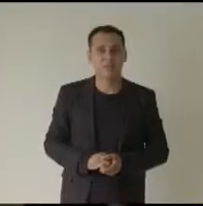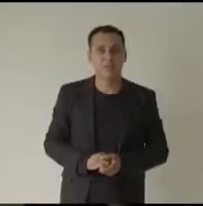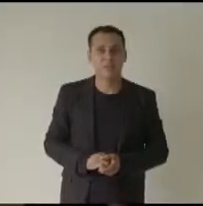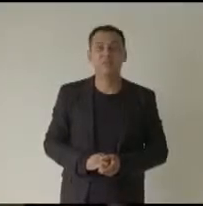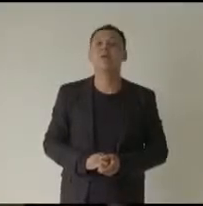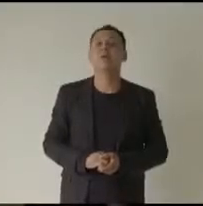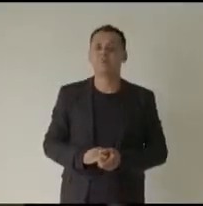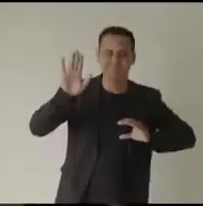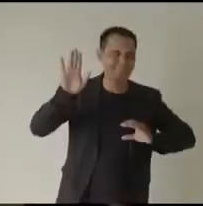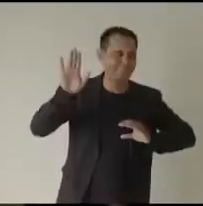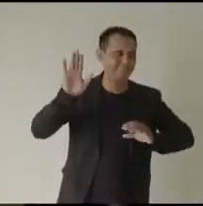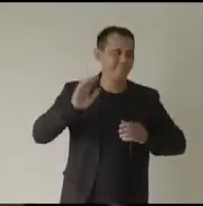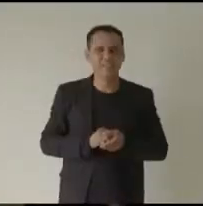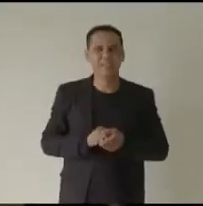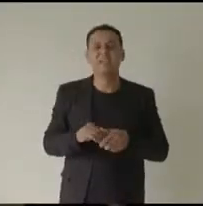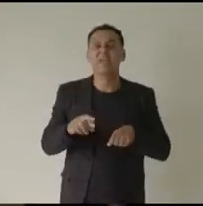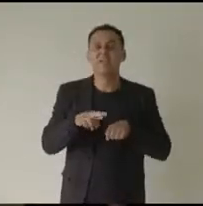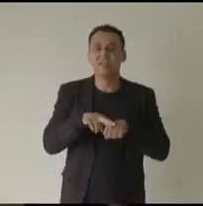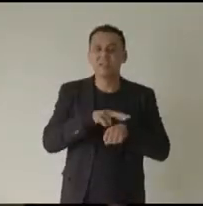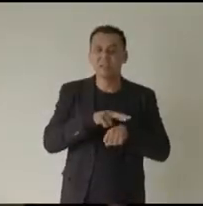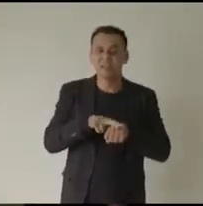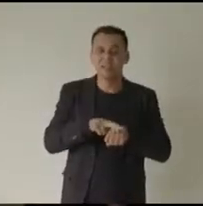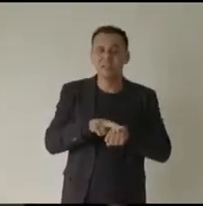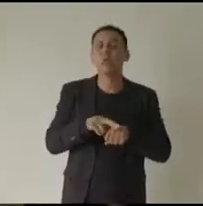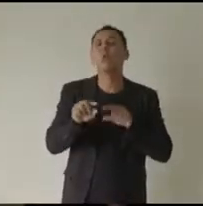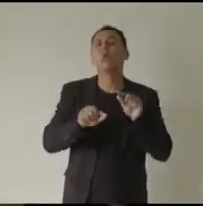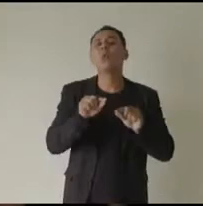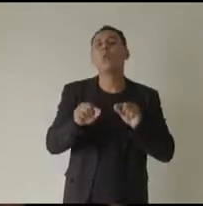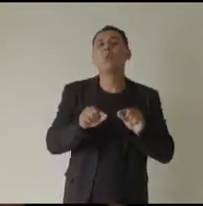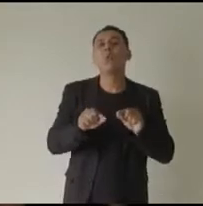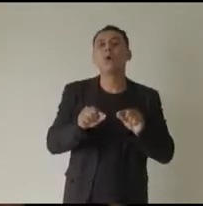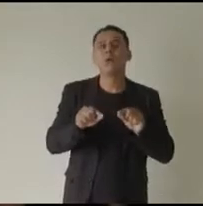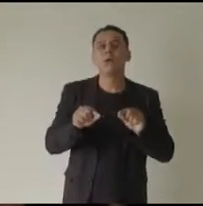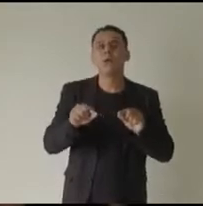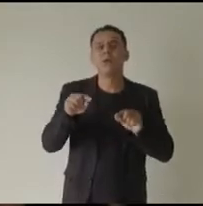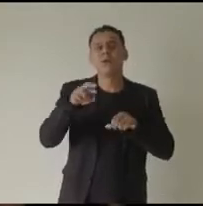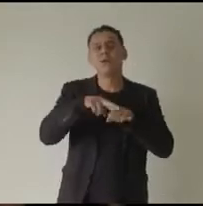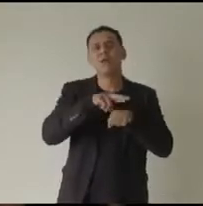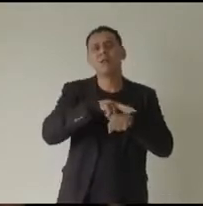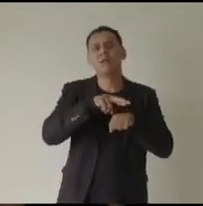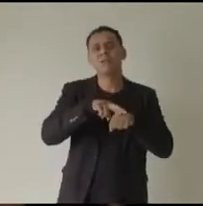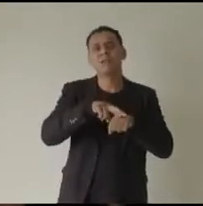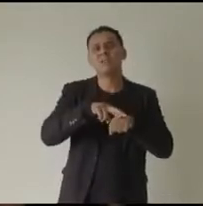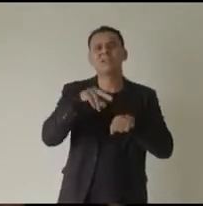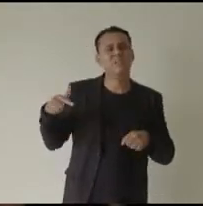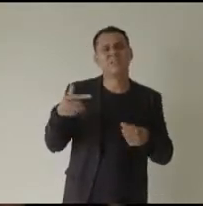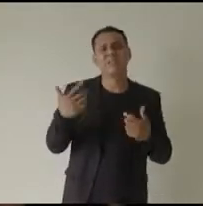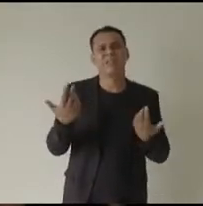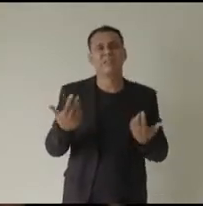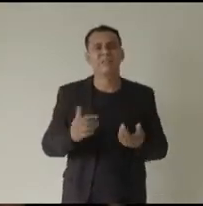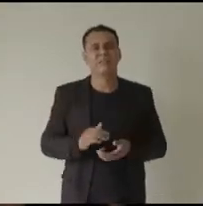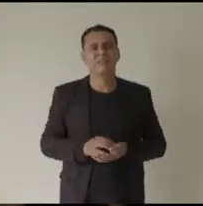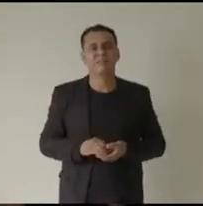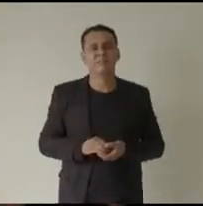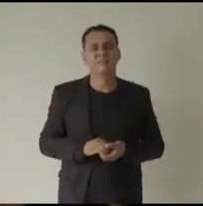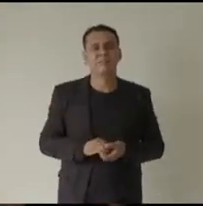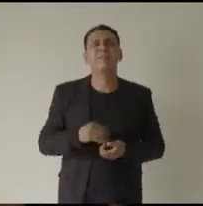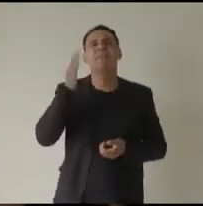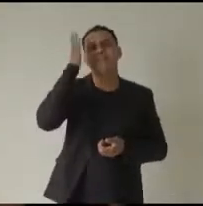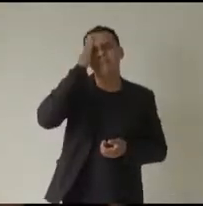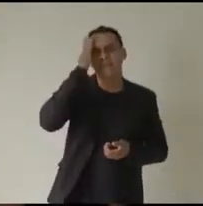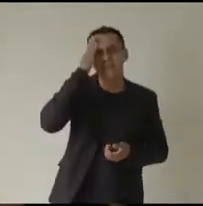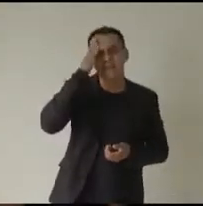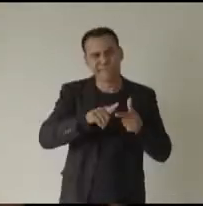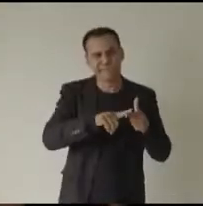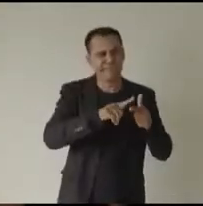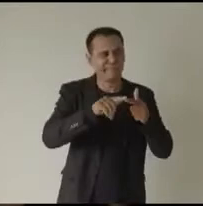Candidato Juraci Escurinho, Roraima virou um dos principais centros do crime organizado. A gente sabe da existência desse